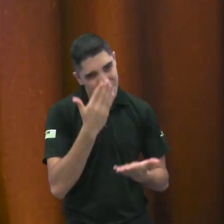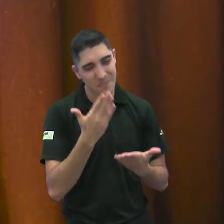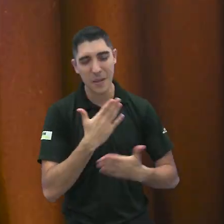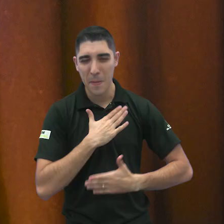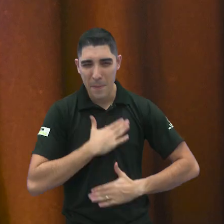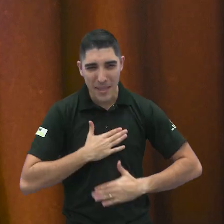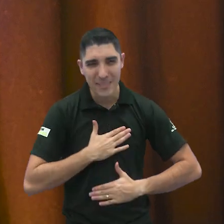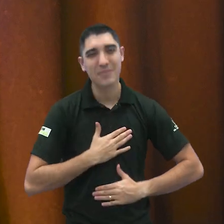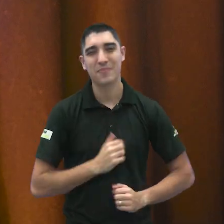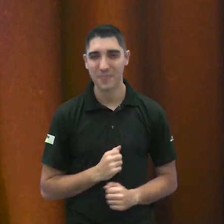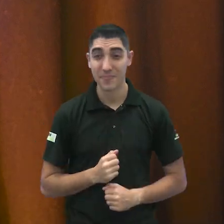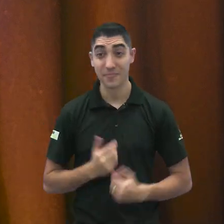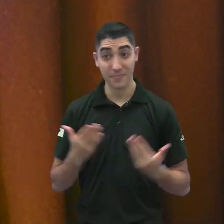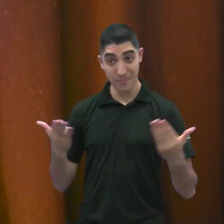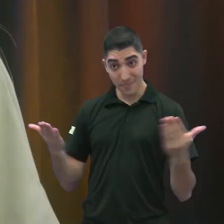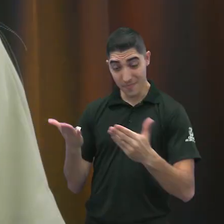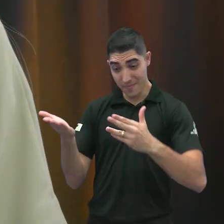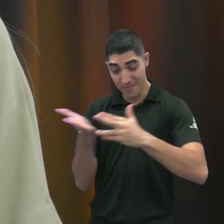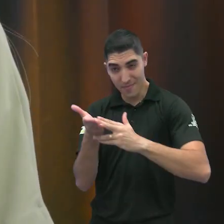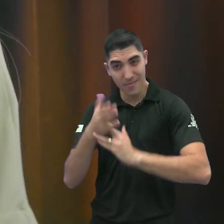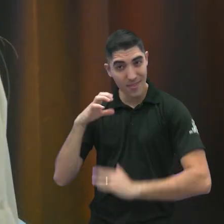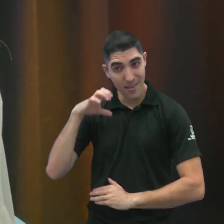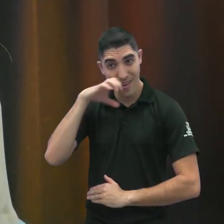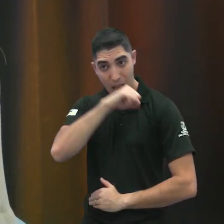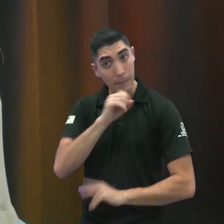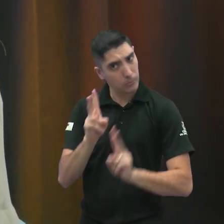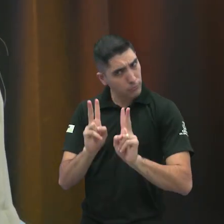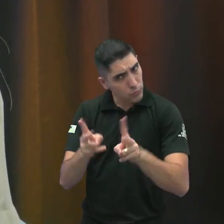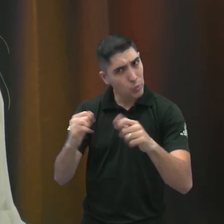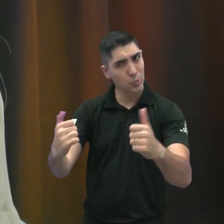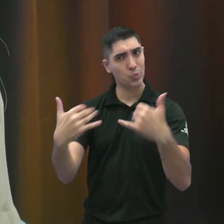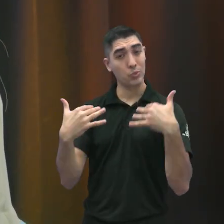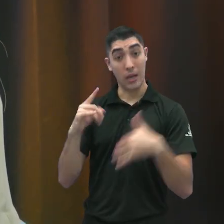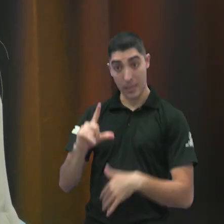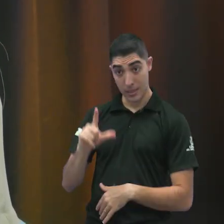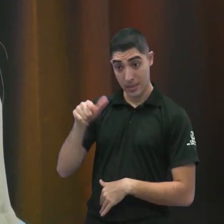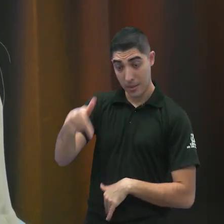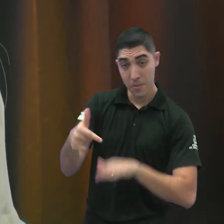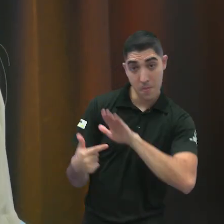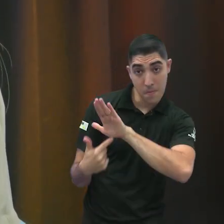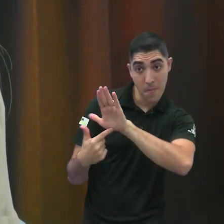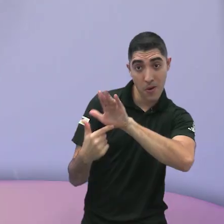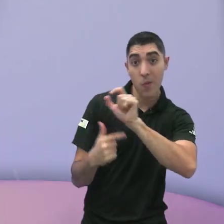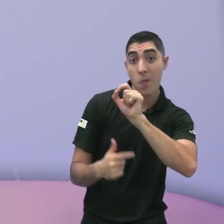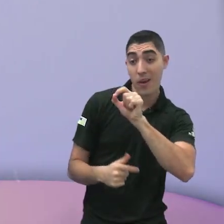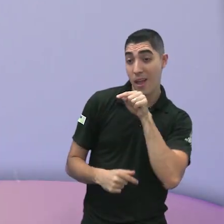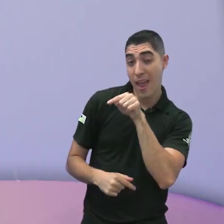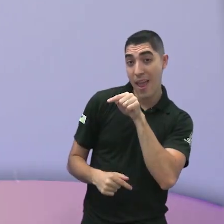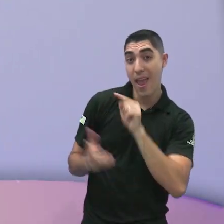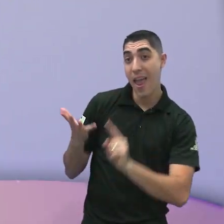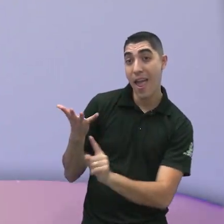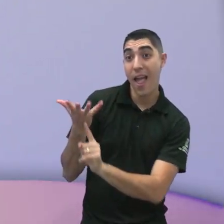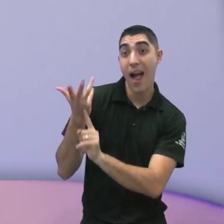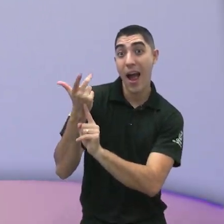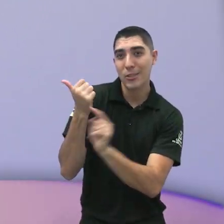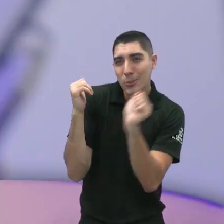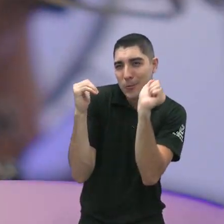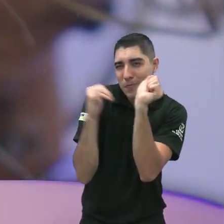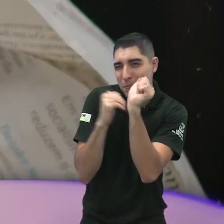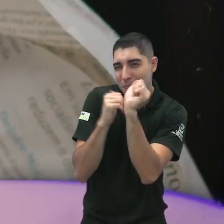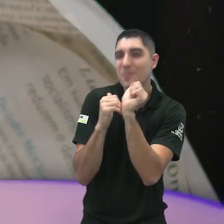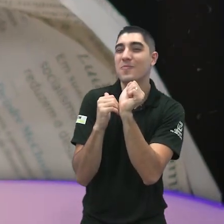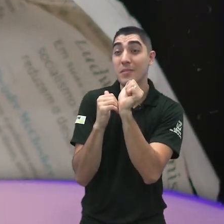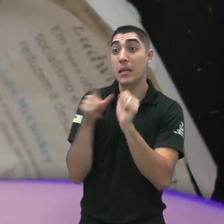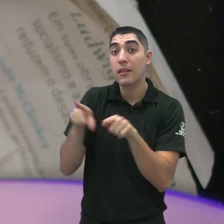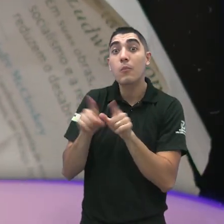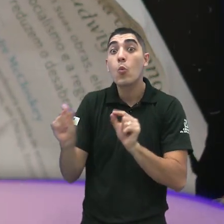por nada. Foi um prazer. Vamos para um rápido intervalo, mas não saia daí que no próximo bloco vamos revelar a nossa artista